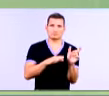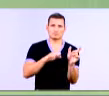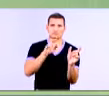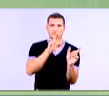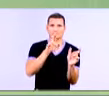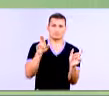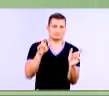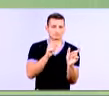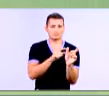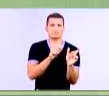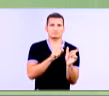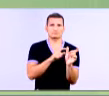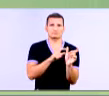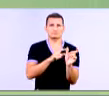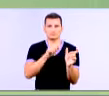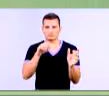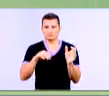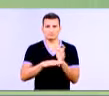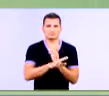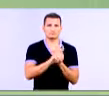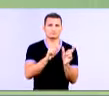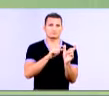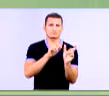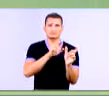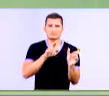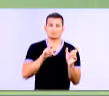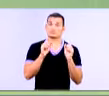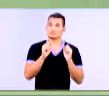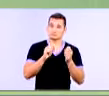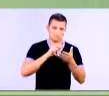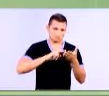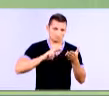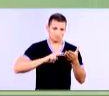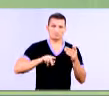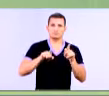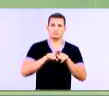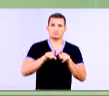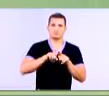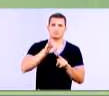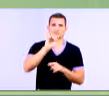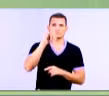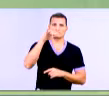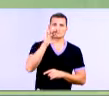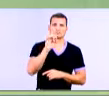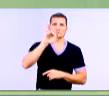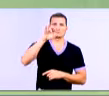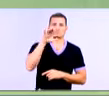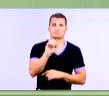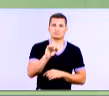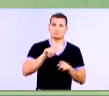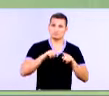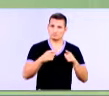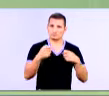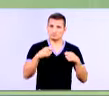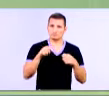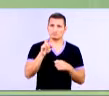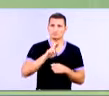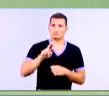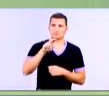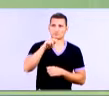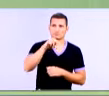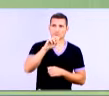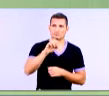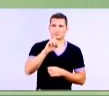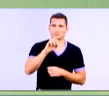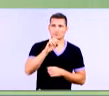nome. Eu posso ler também o inteiro, né? Só que para ler o inteiro, eu tenho que usar o comando nextInt,